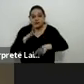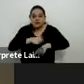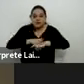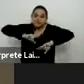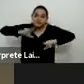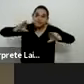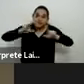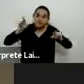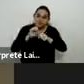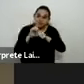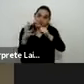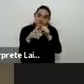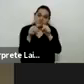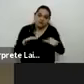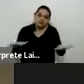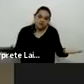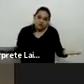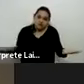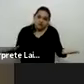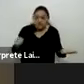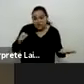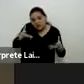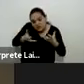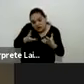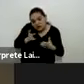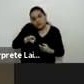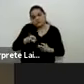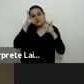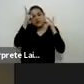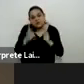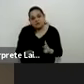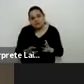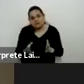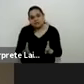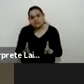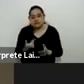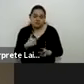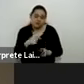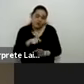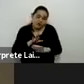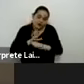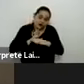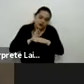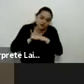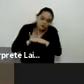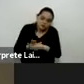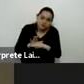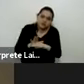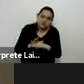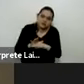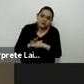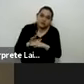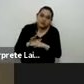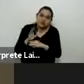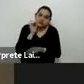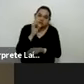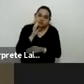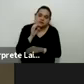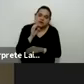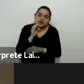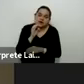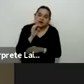se propõe, ele topa manter a ajuda emergencial, mesmo diminuindo, porque o Bolsonaro